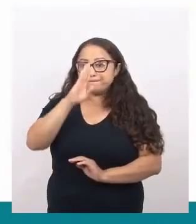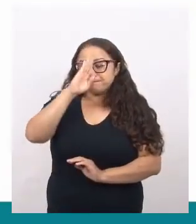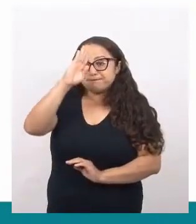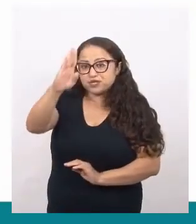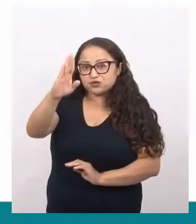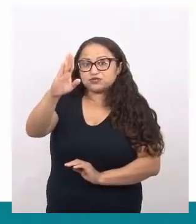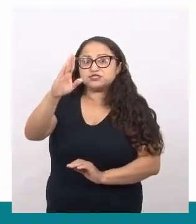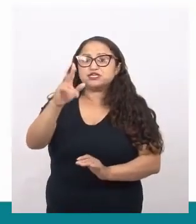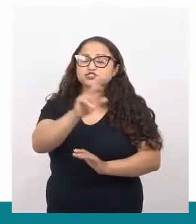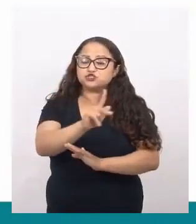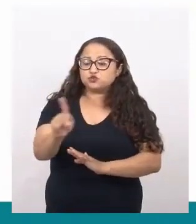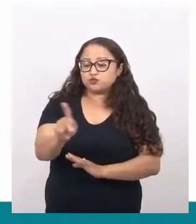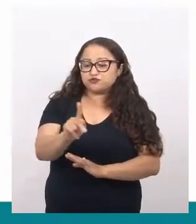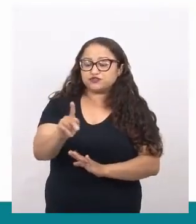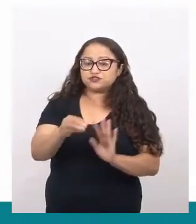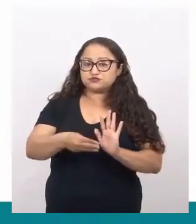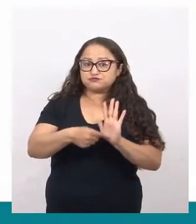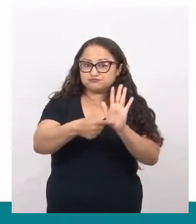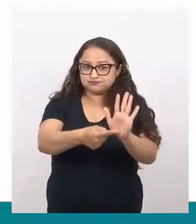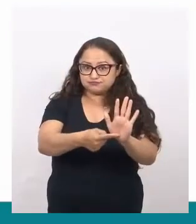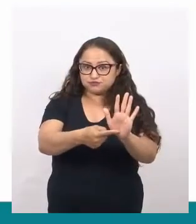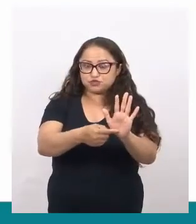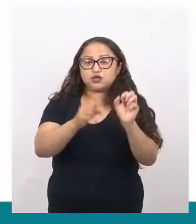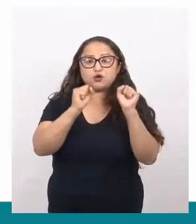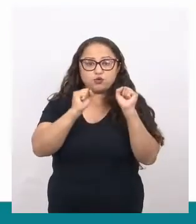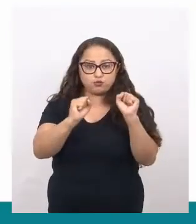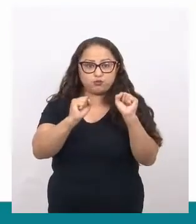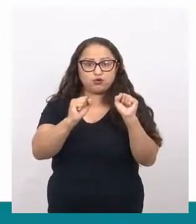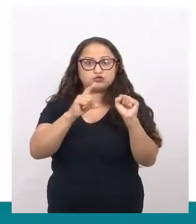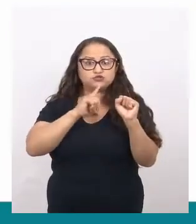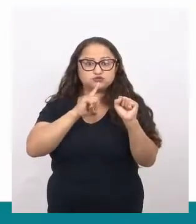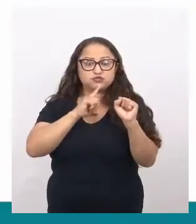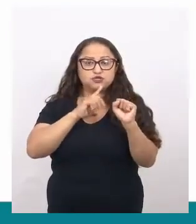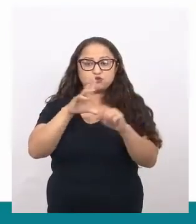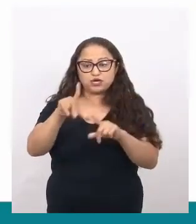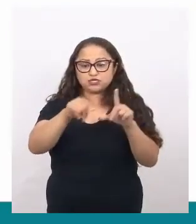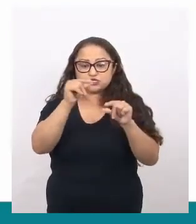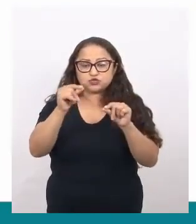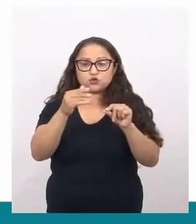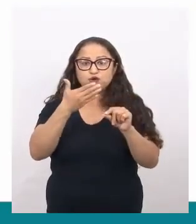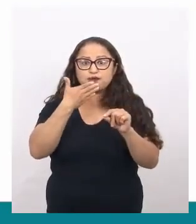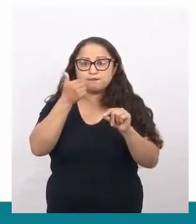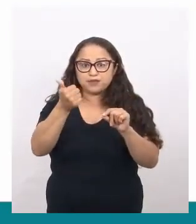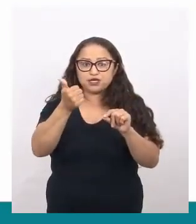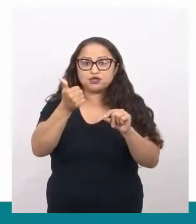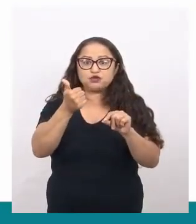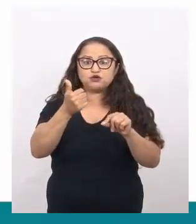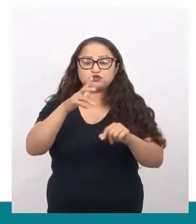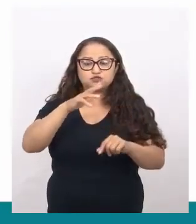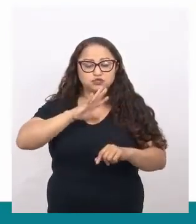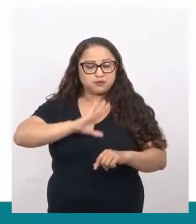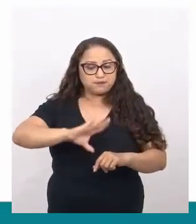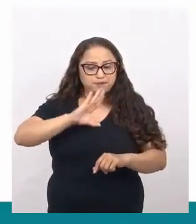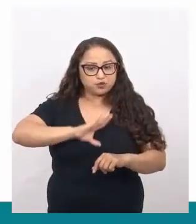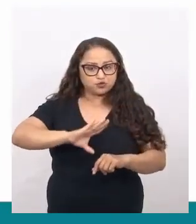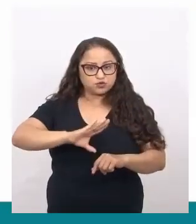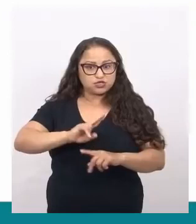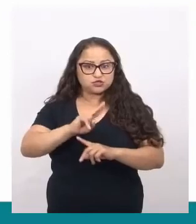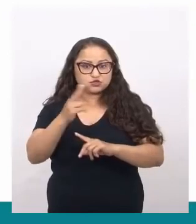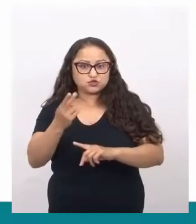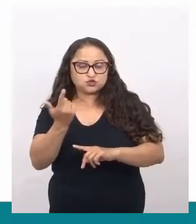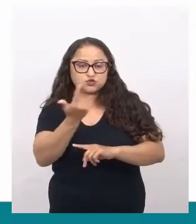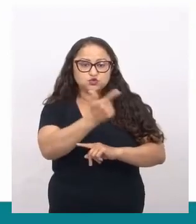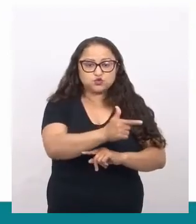ser atribuído na turma. Então, eu posso ter uma prioridade maior em língua portuguesa do que língua inglesa. Então, eu vou fazer